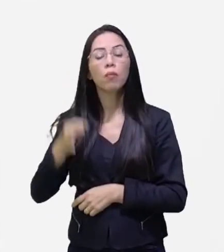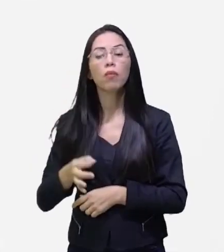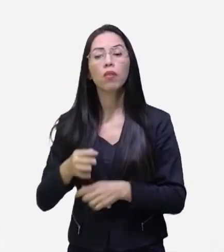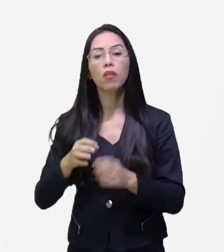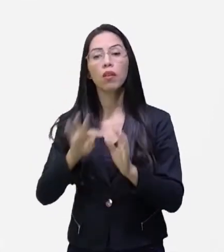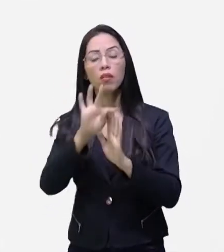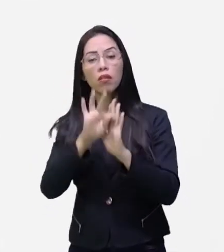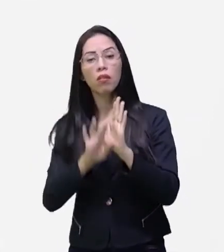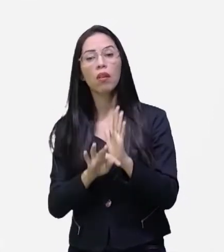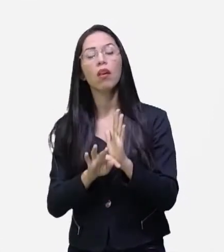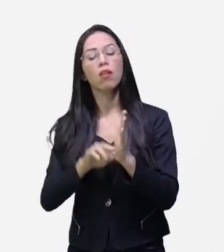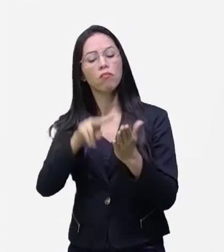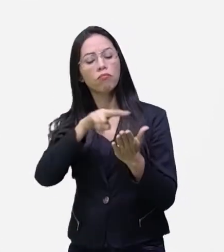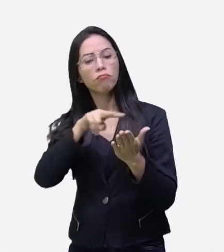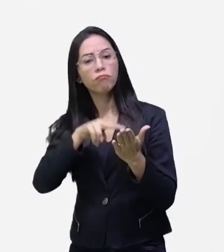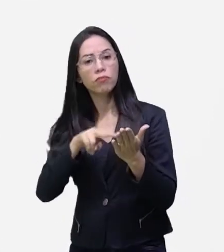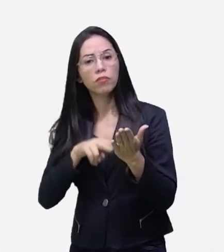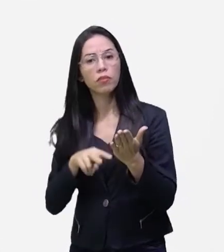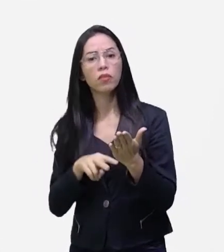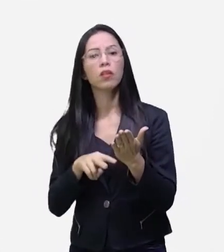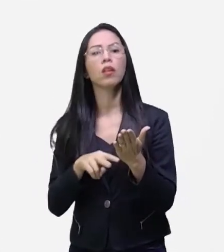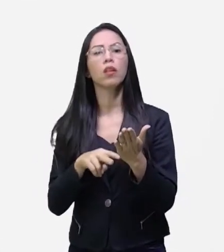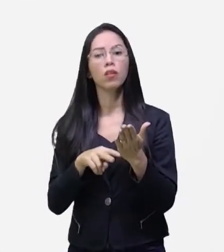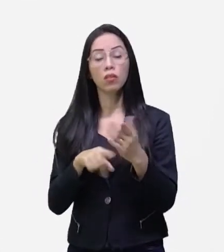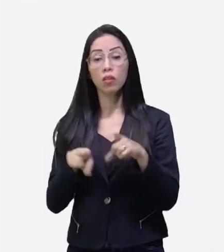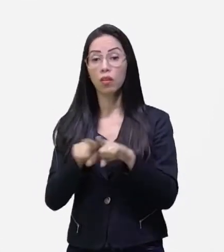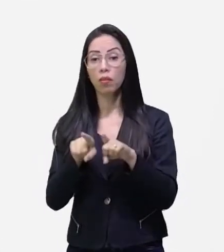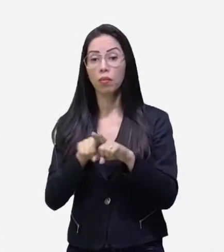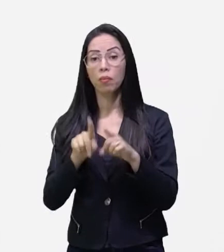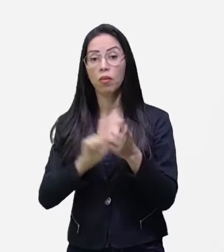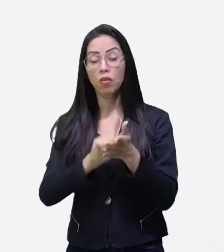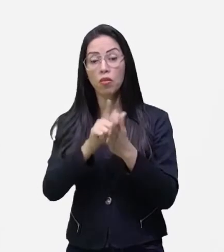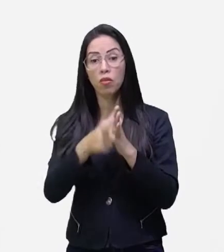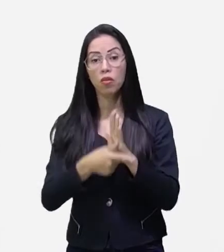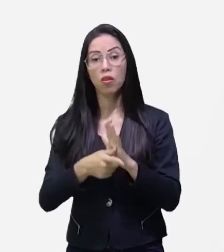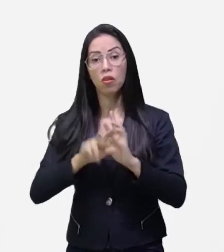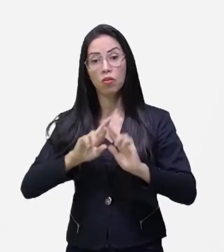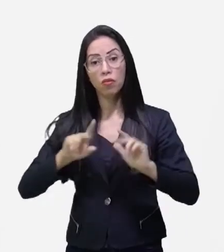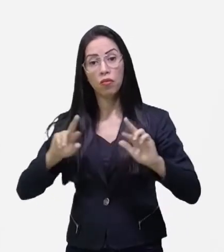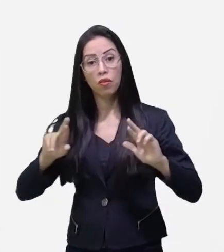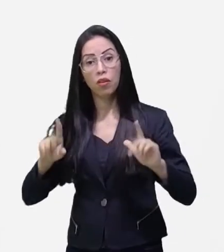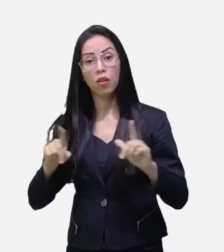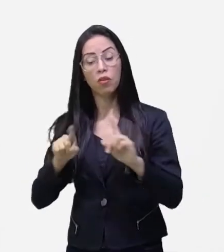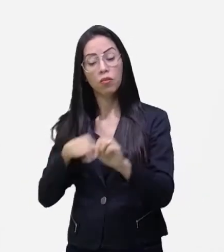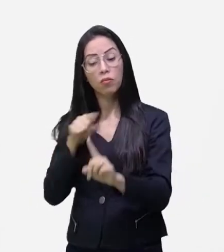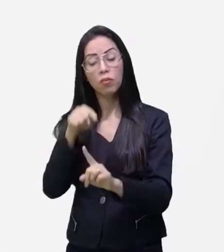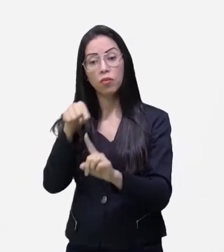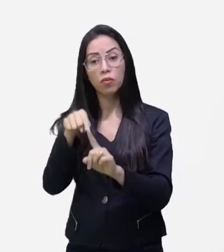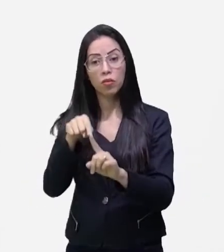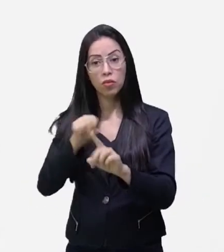textos lidos por outras pessoas, de diferentes gêneros e com diferentes propósitos.